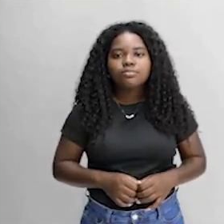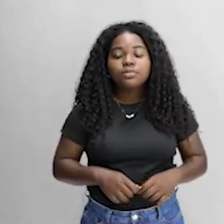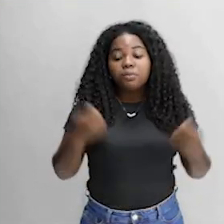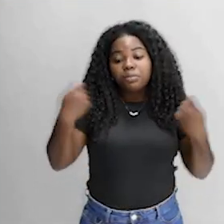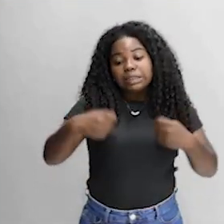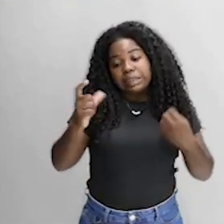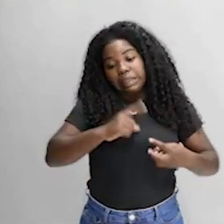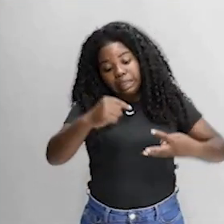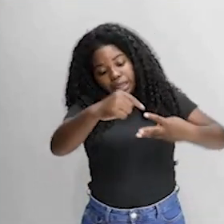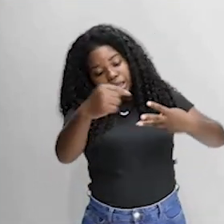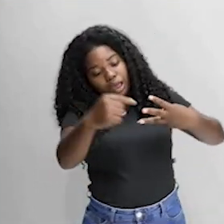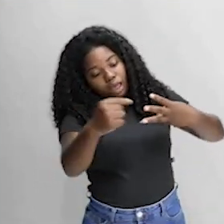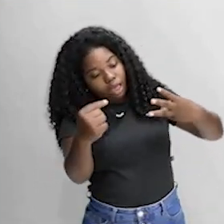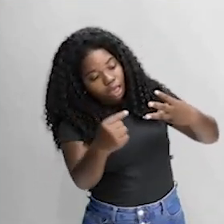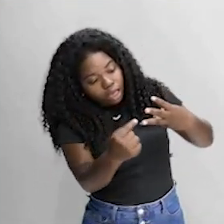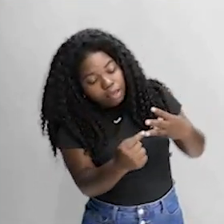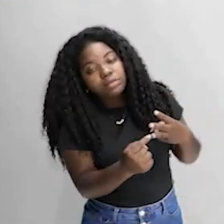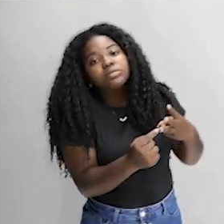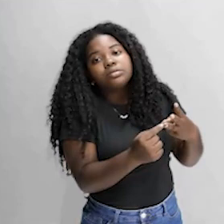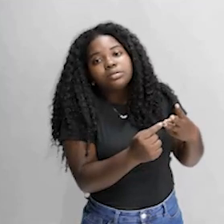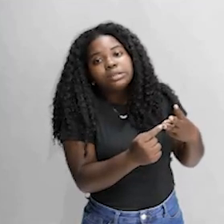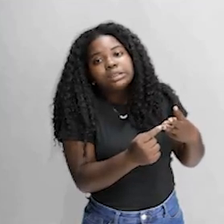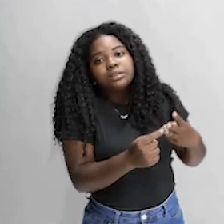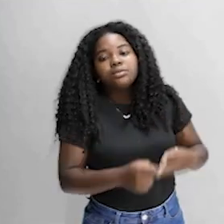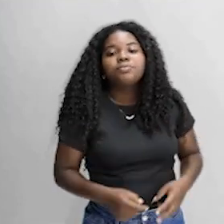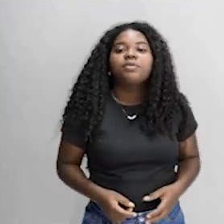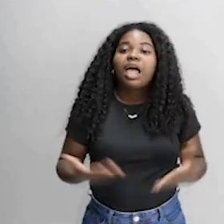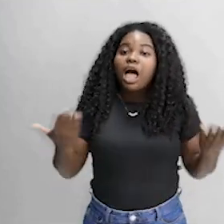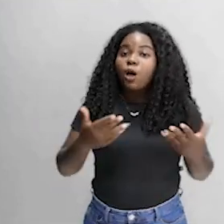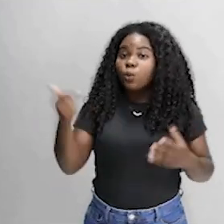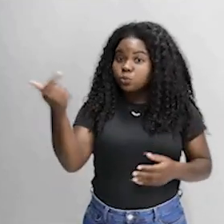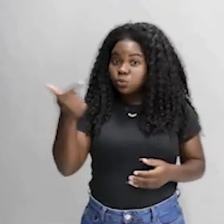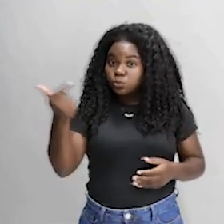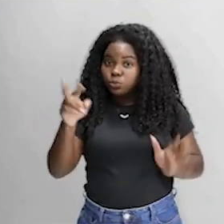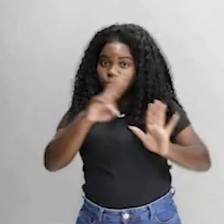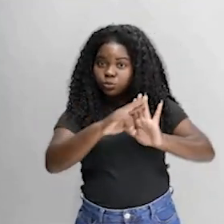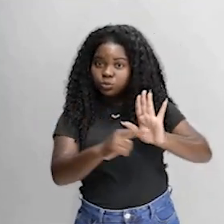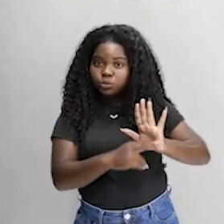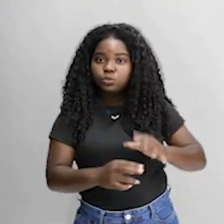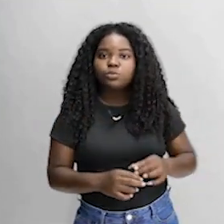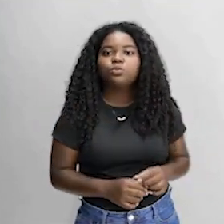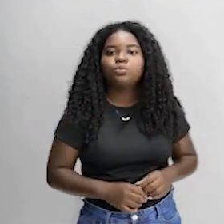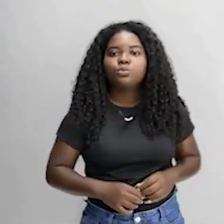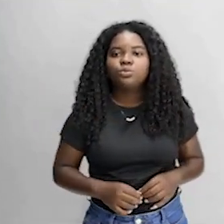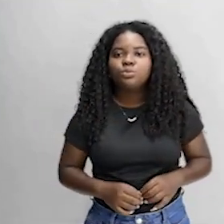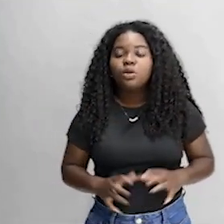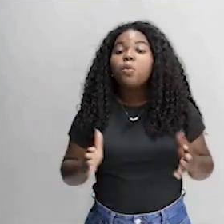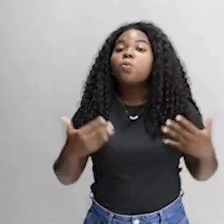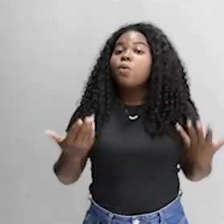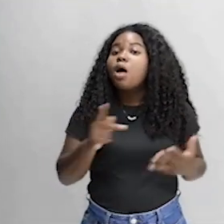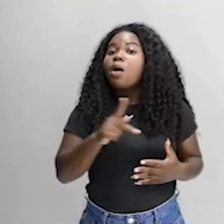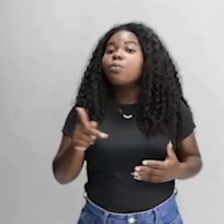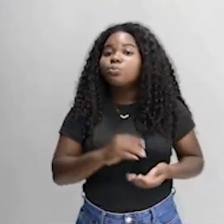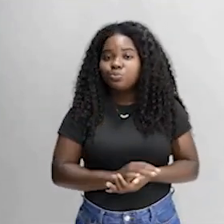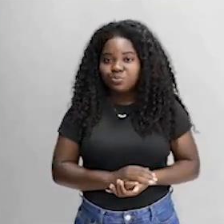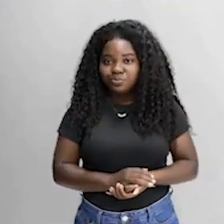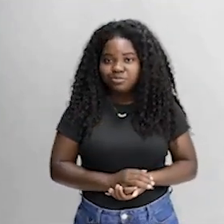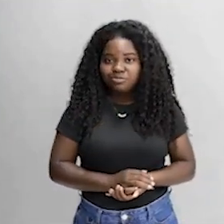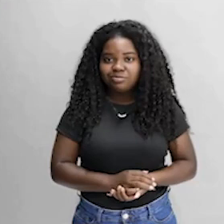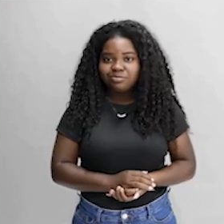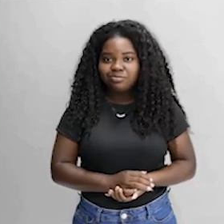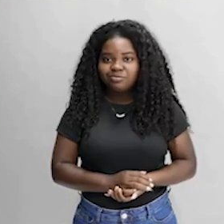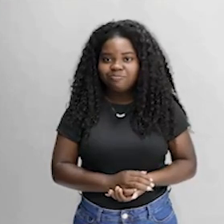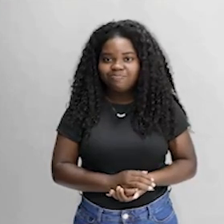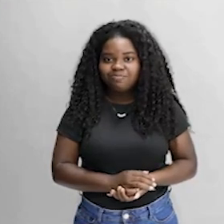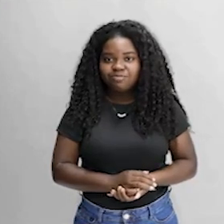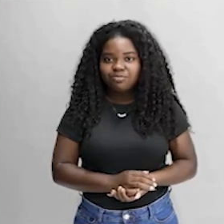termos. Perfeito? Vamos lá para a segunda regra. Olha aqui, ó. Qual é a segunda regra? O termo médio, vamos